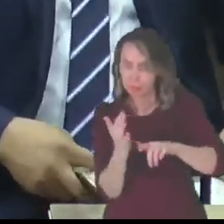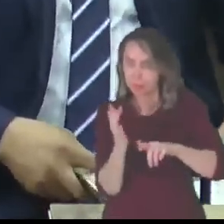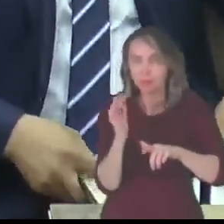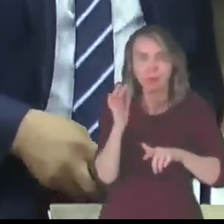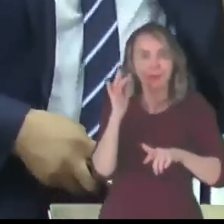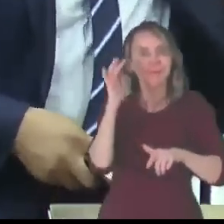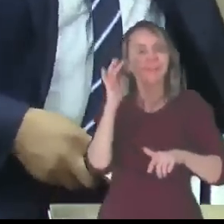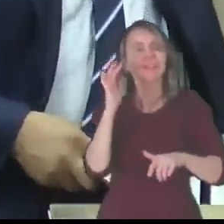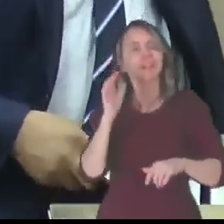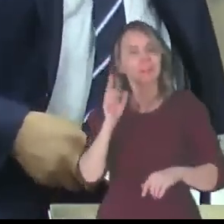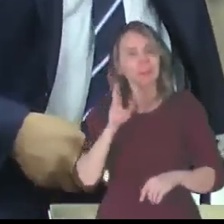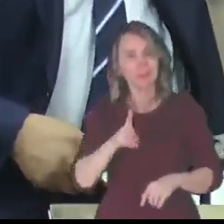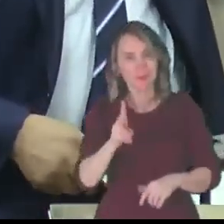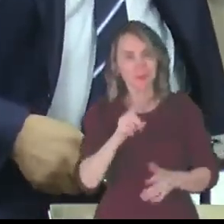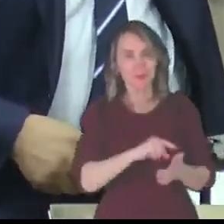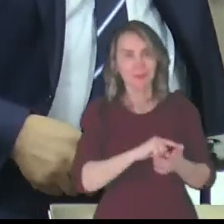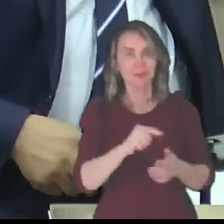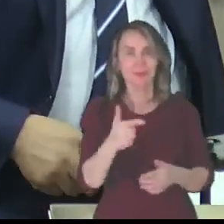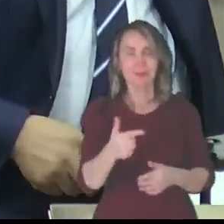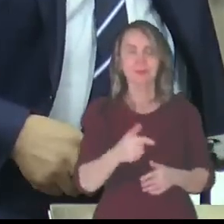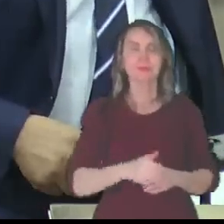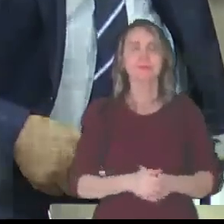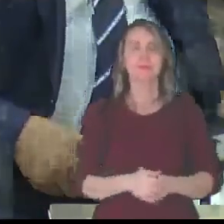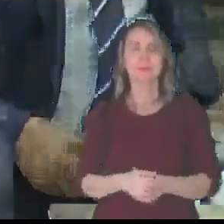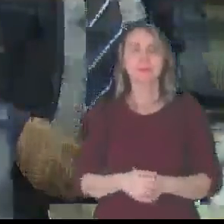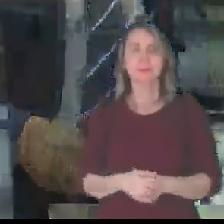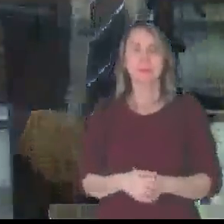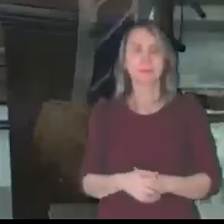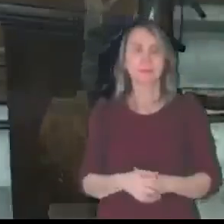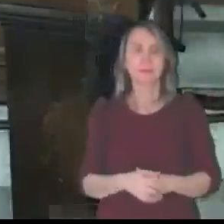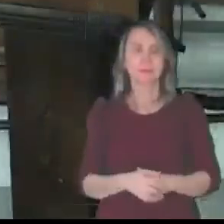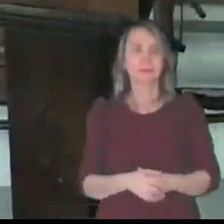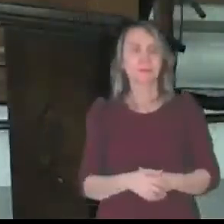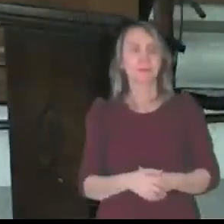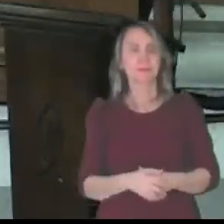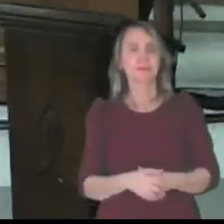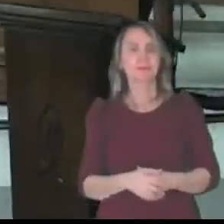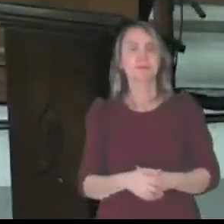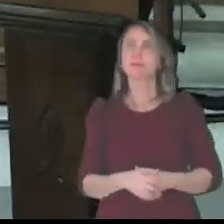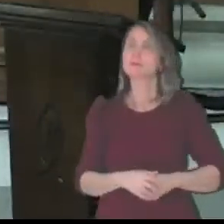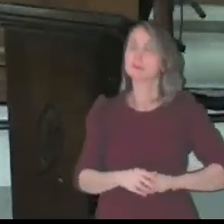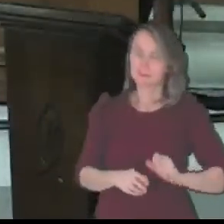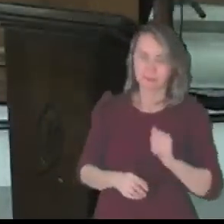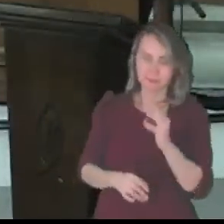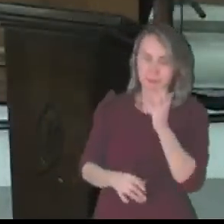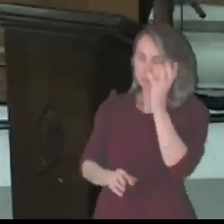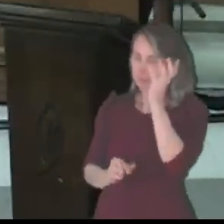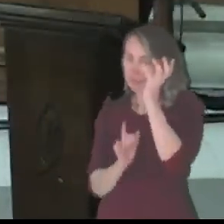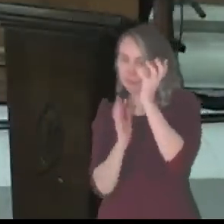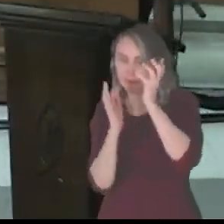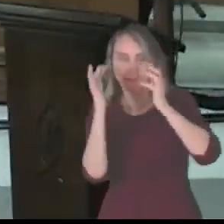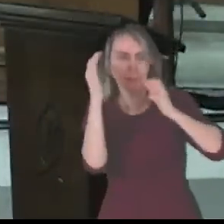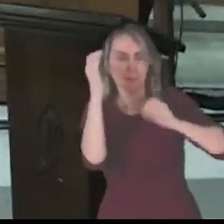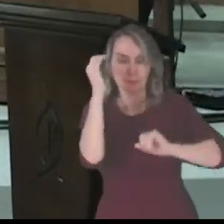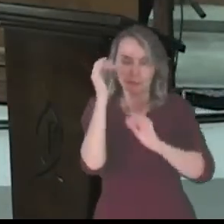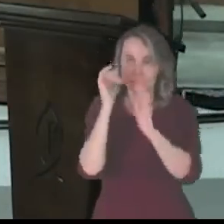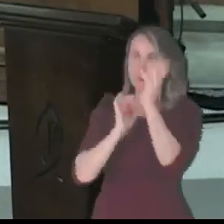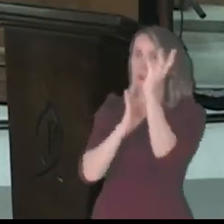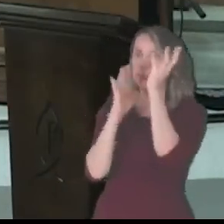prossiga o dois abundantemente florescerá e também